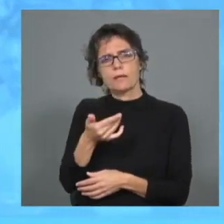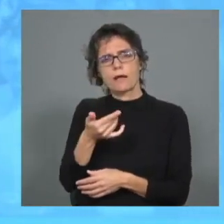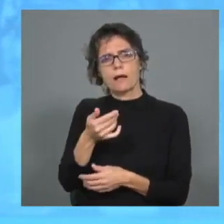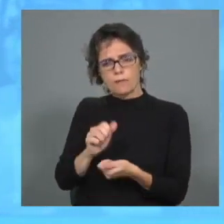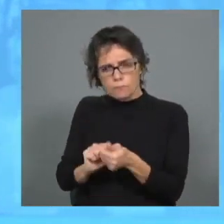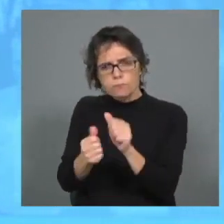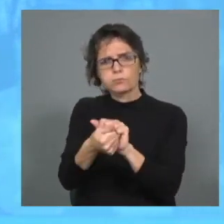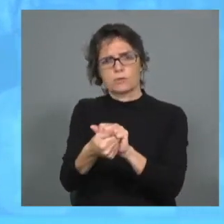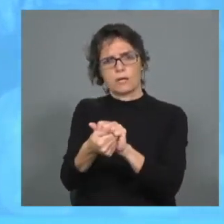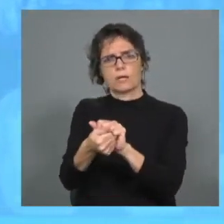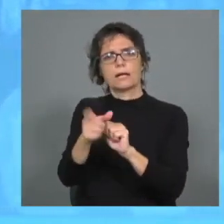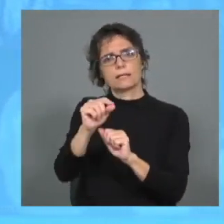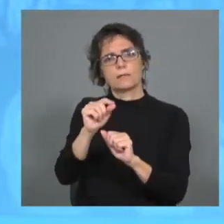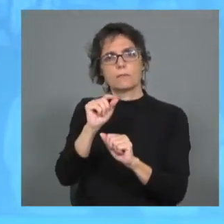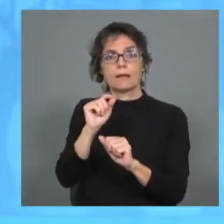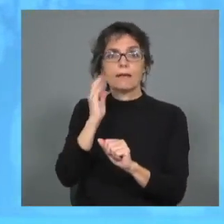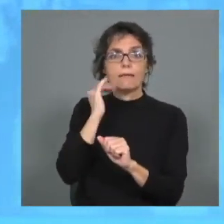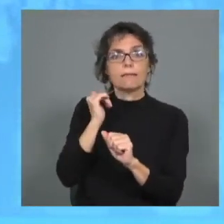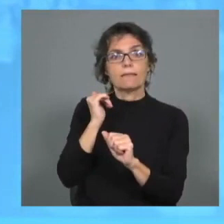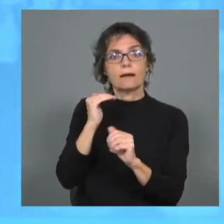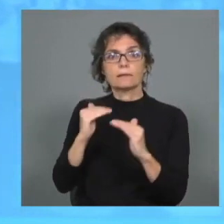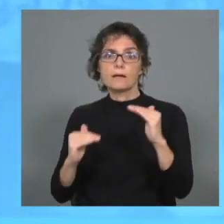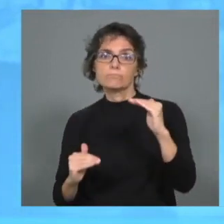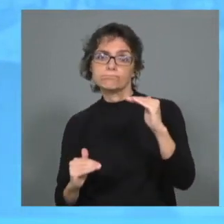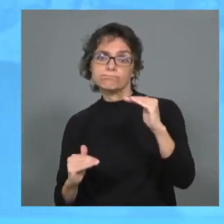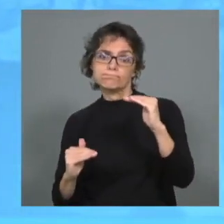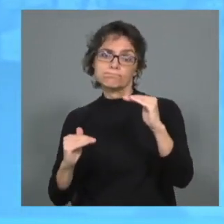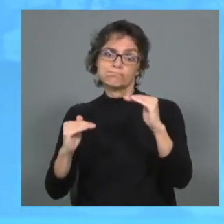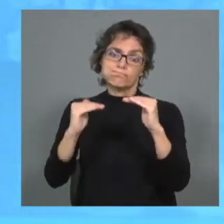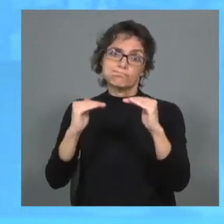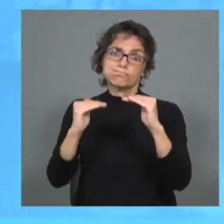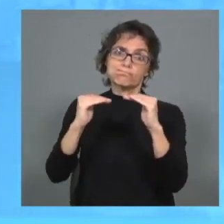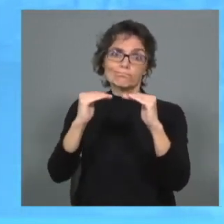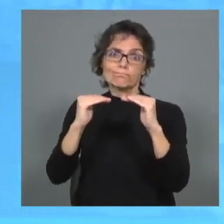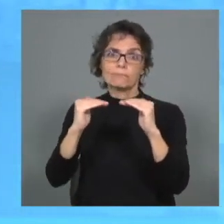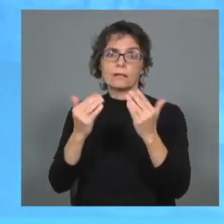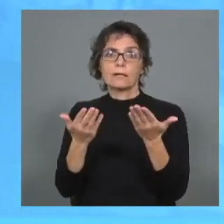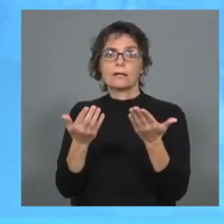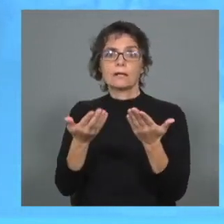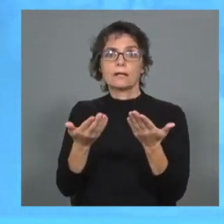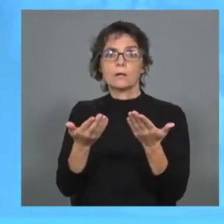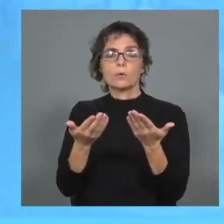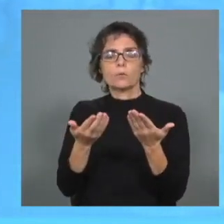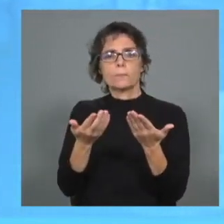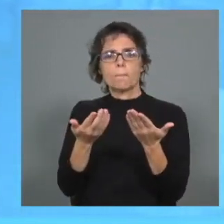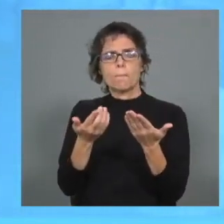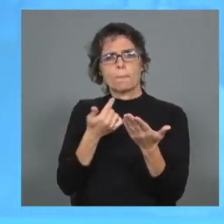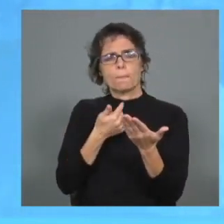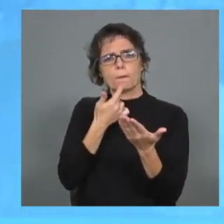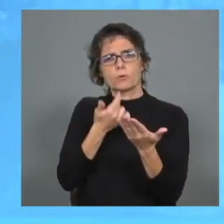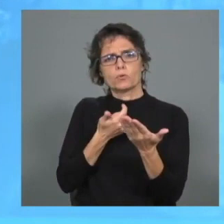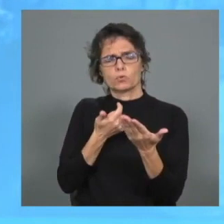também que as desigualdades sejam cada vez menores ou se possam combater. Em todo caso, tudo isto está